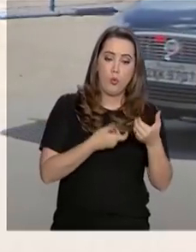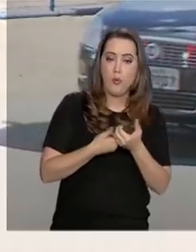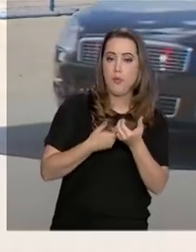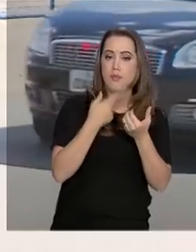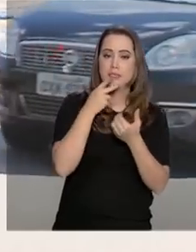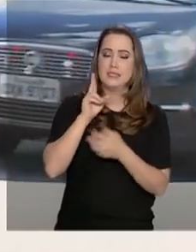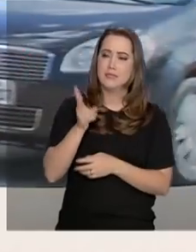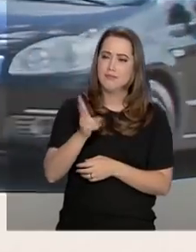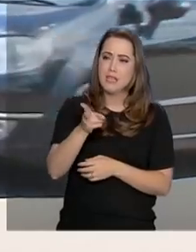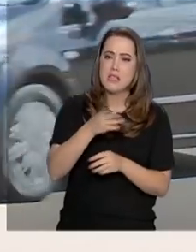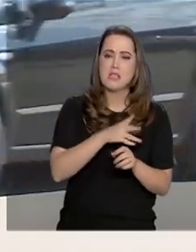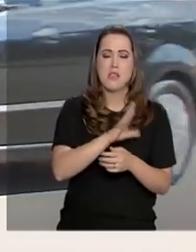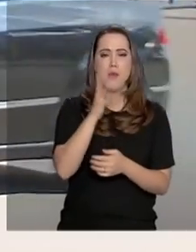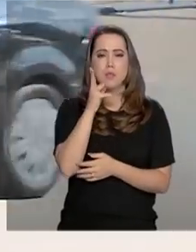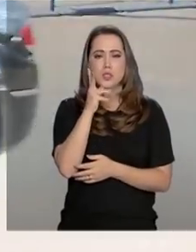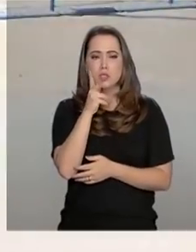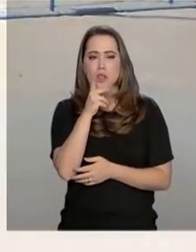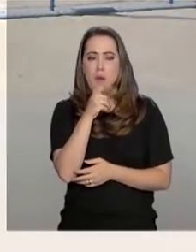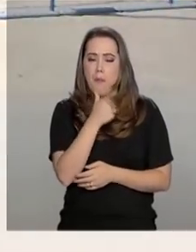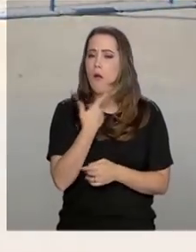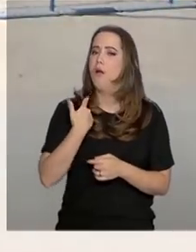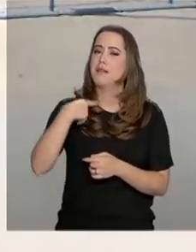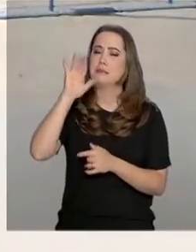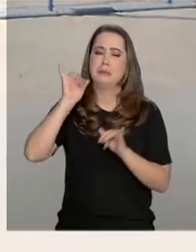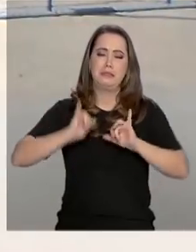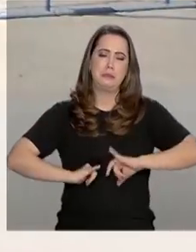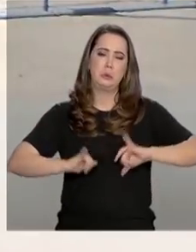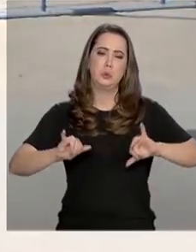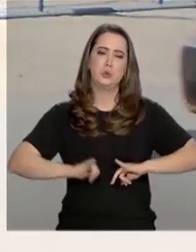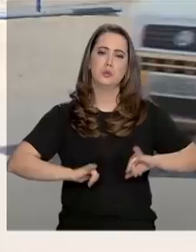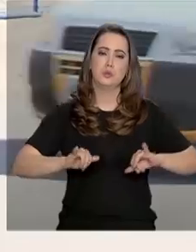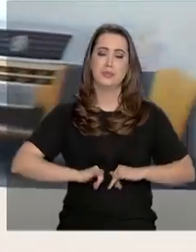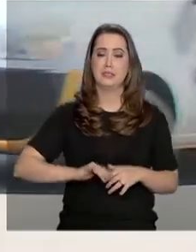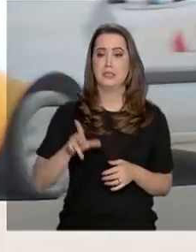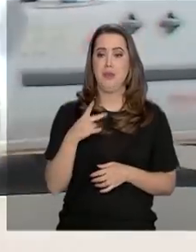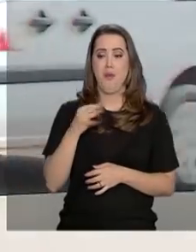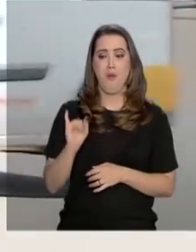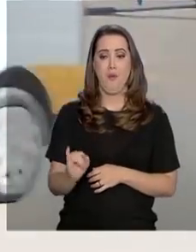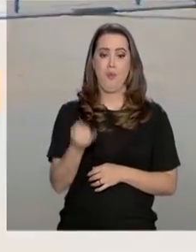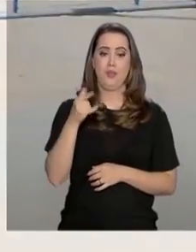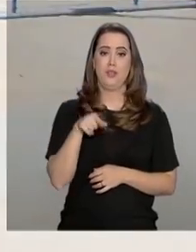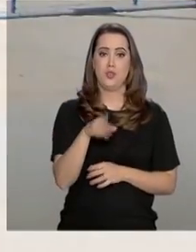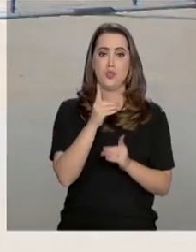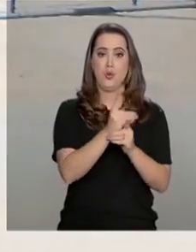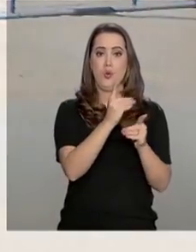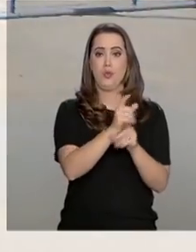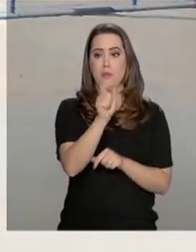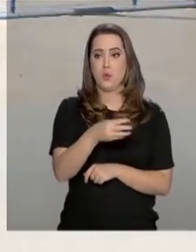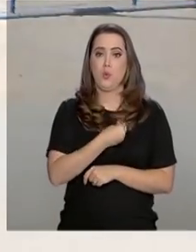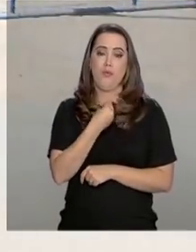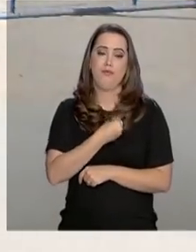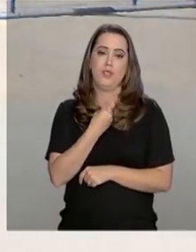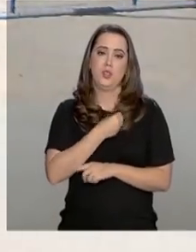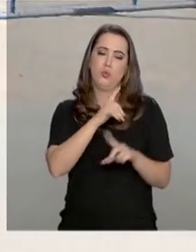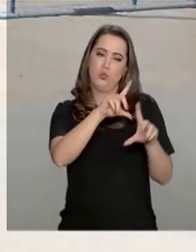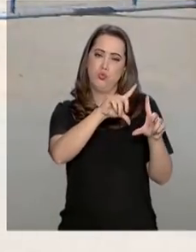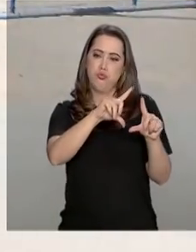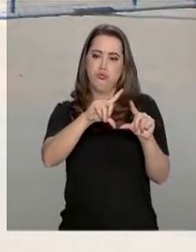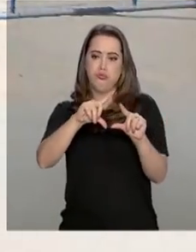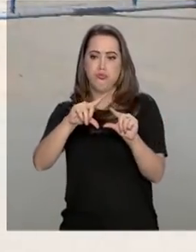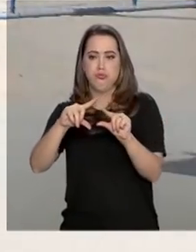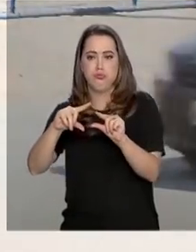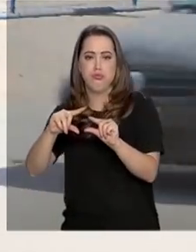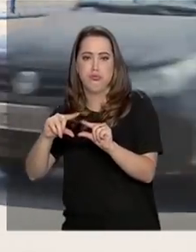mais drástica e a chance de encontrar sobreviventes diminui assim severamente. Lembrando então agora